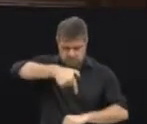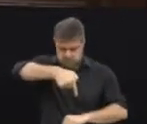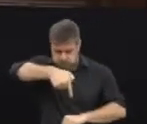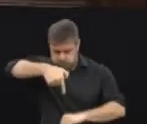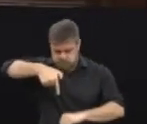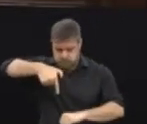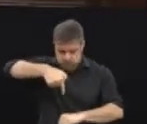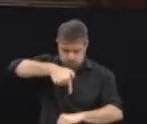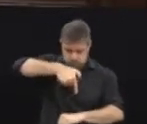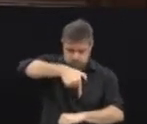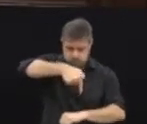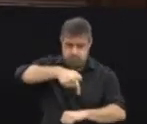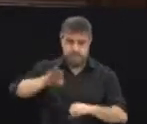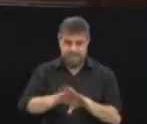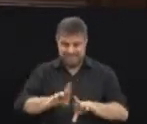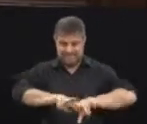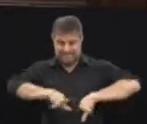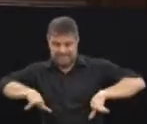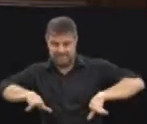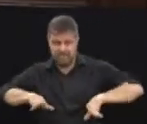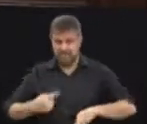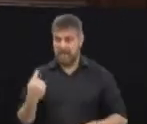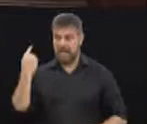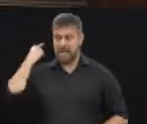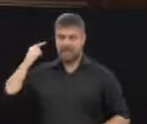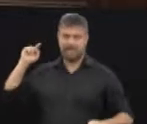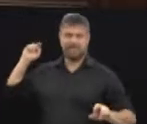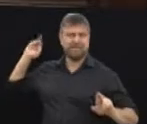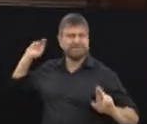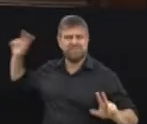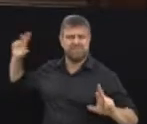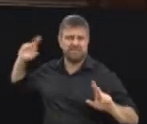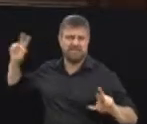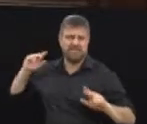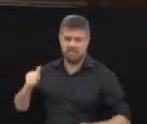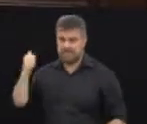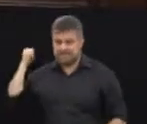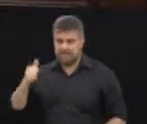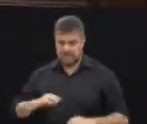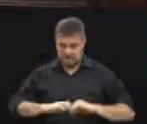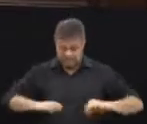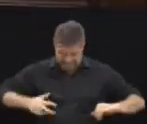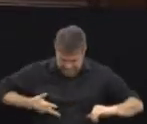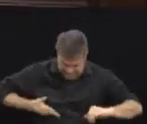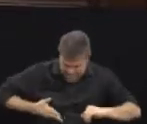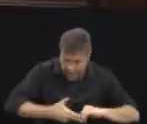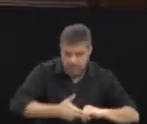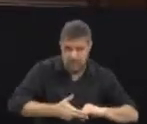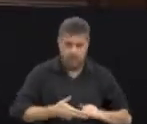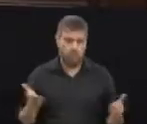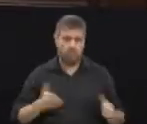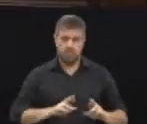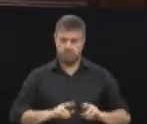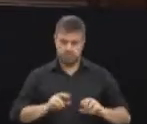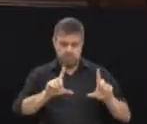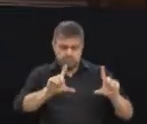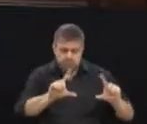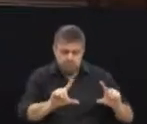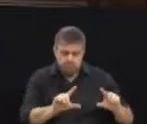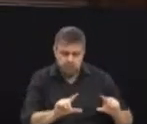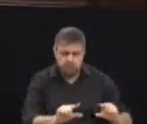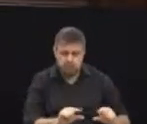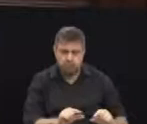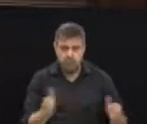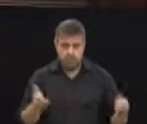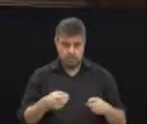choque, através da litotripsia. Então a urologia do passado era uma urologia muito mais invasiva do que é hoje. A